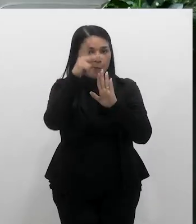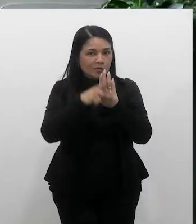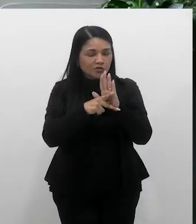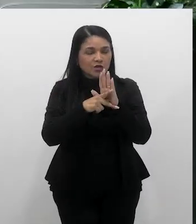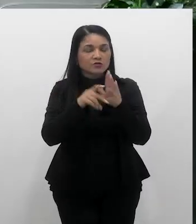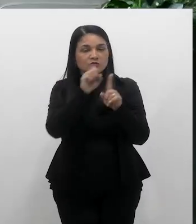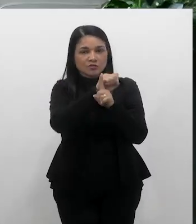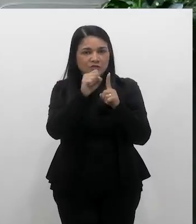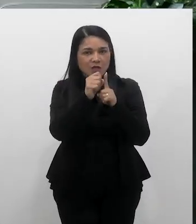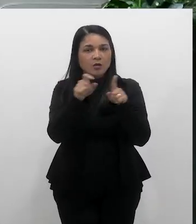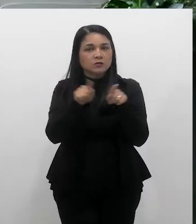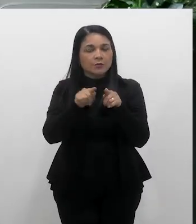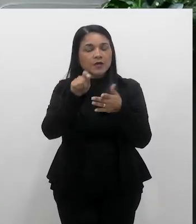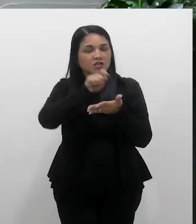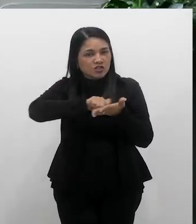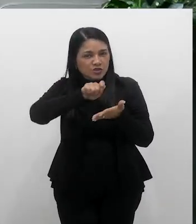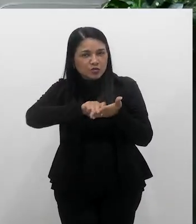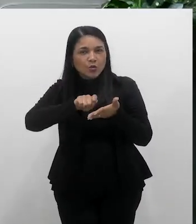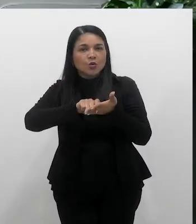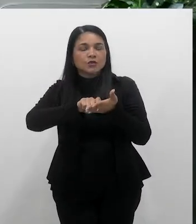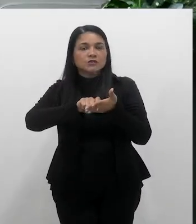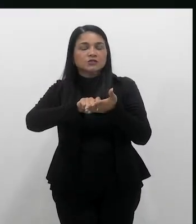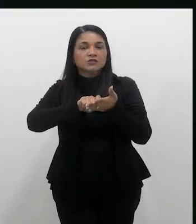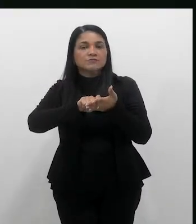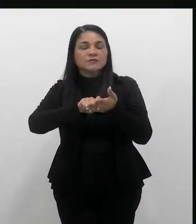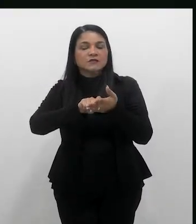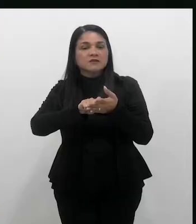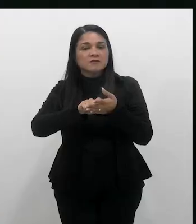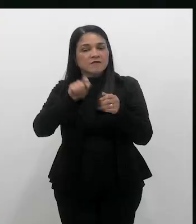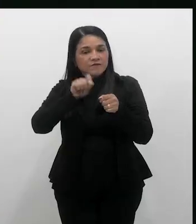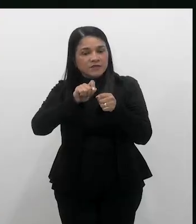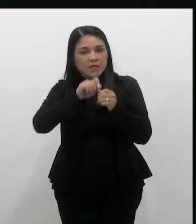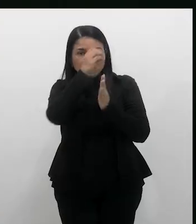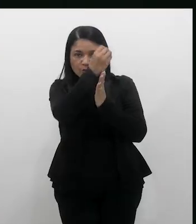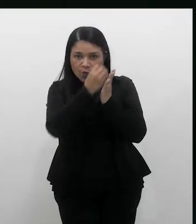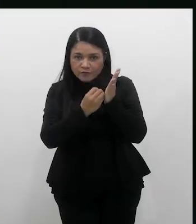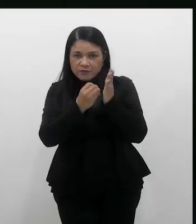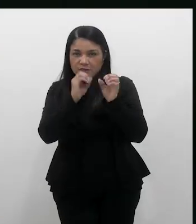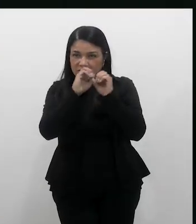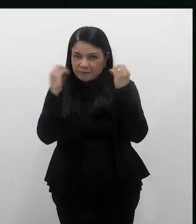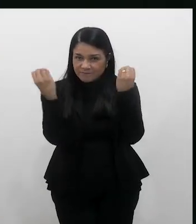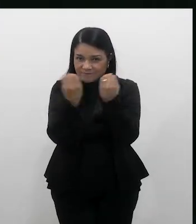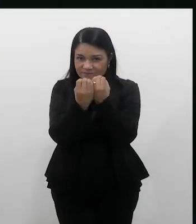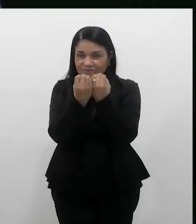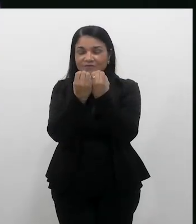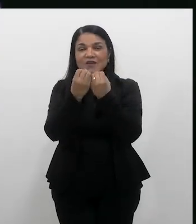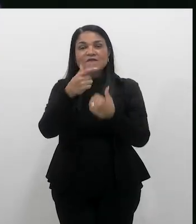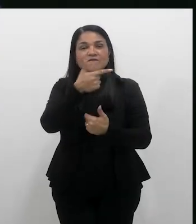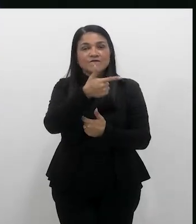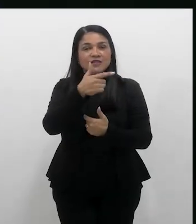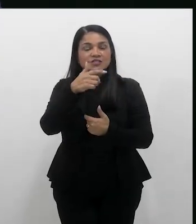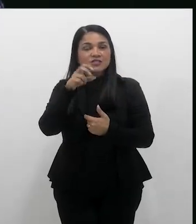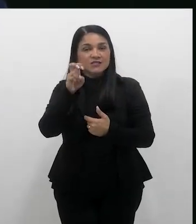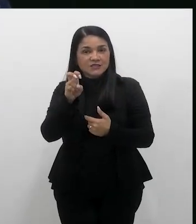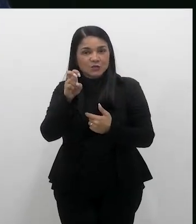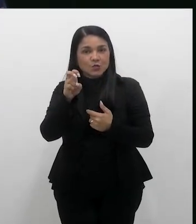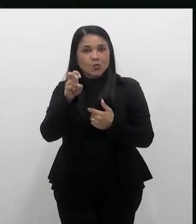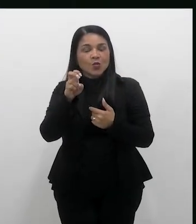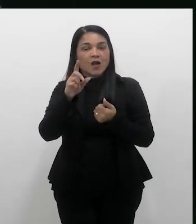social, além de grandes escritores, grandes autores, e eles fizeram algum trabalho de oficina e juntaram e fizeram 25 artigos